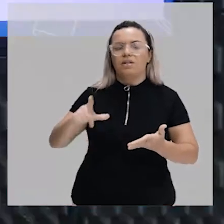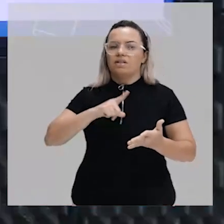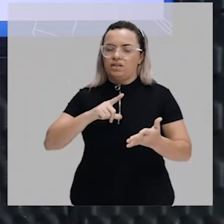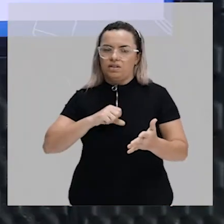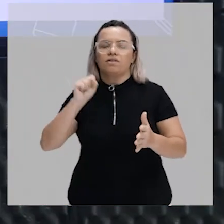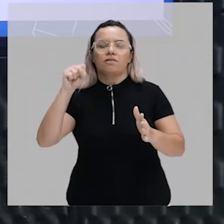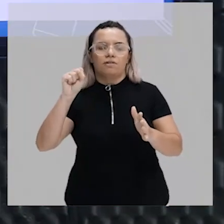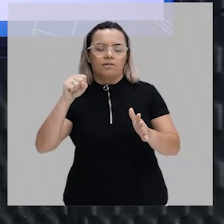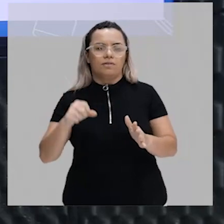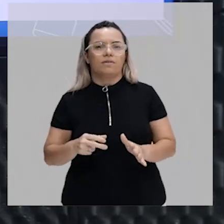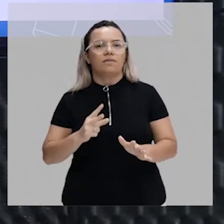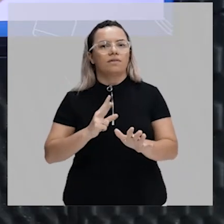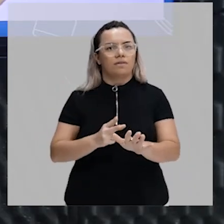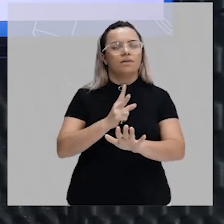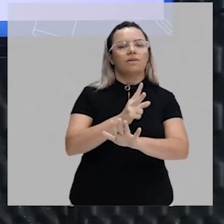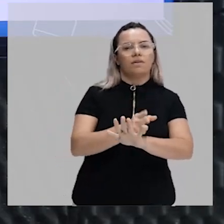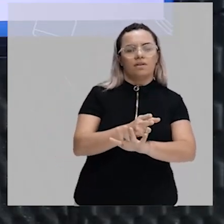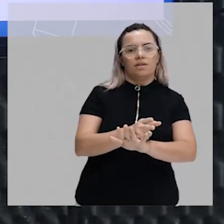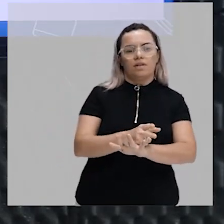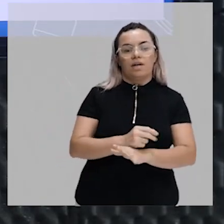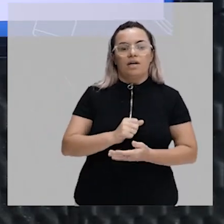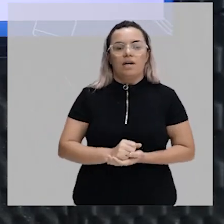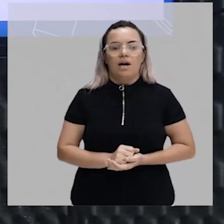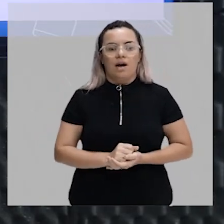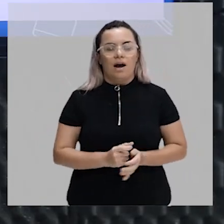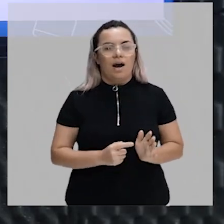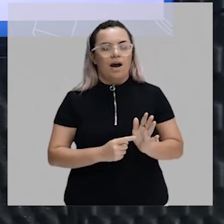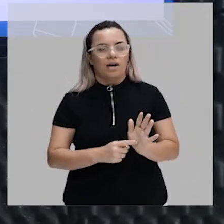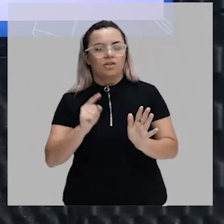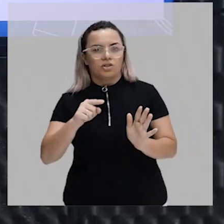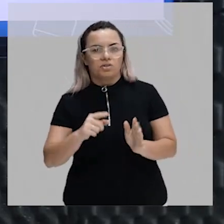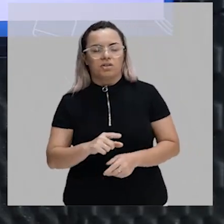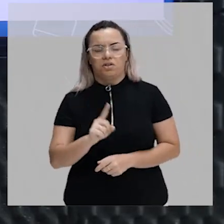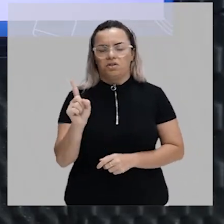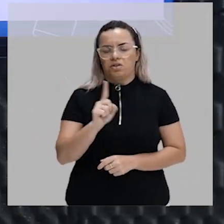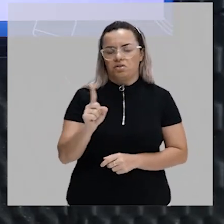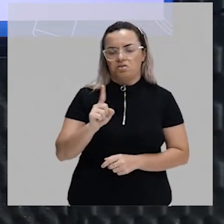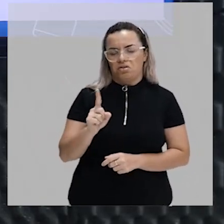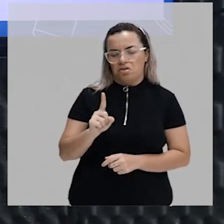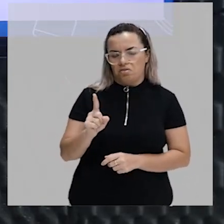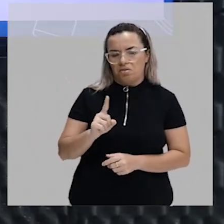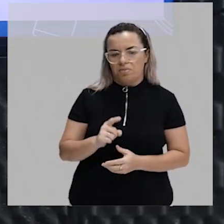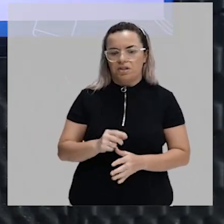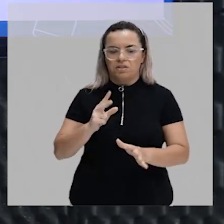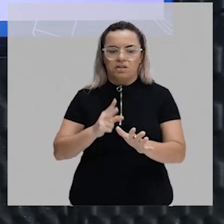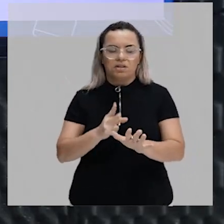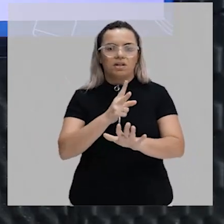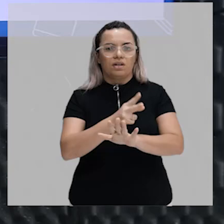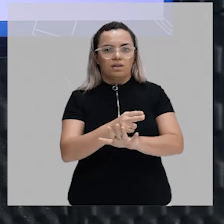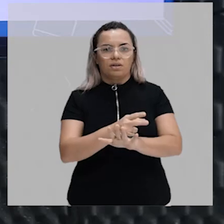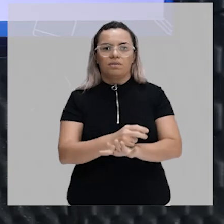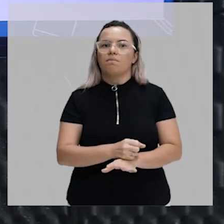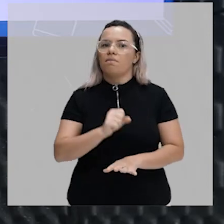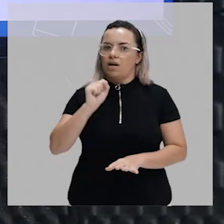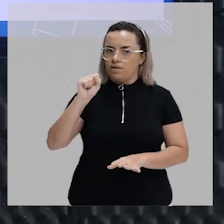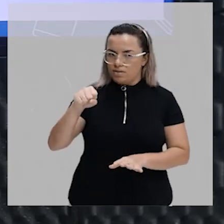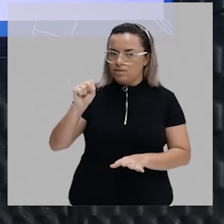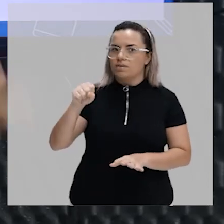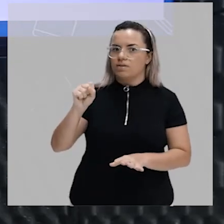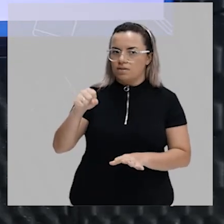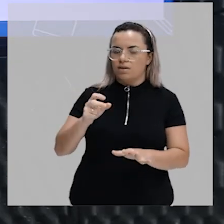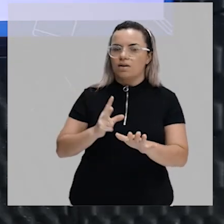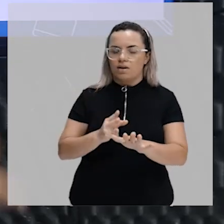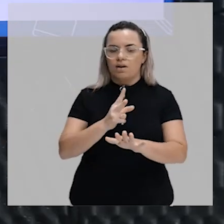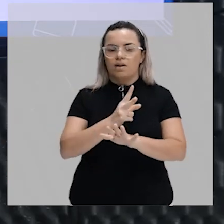B. Porque aqui a questão está dizendo que não apresentam. Eles não apresentam o quê? Versos brancos, ou seja, versos